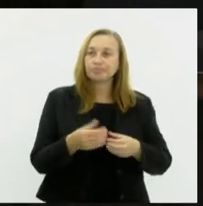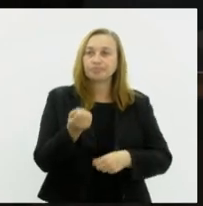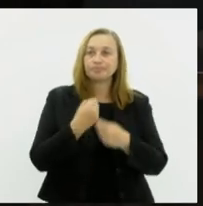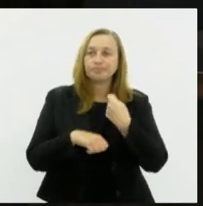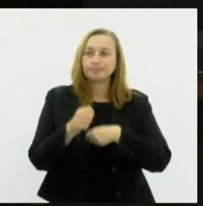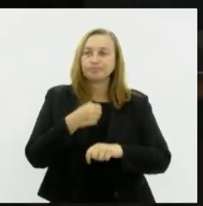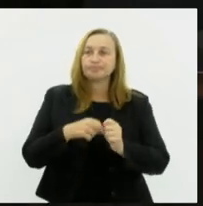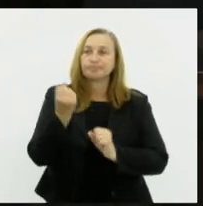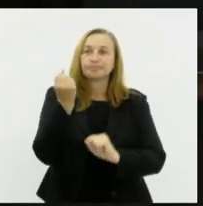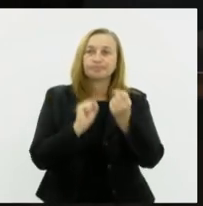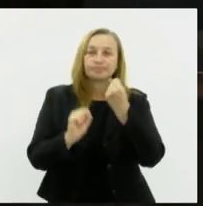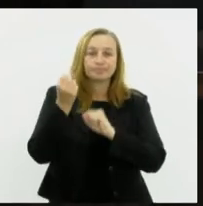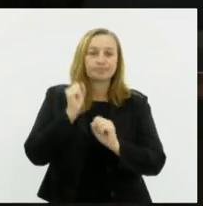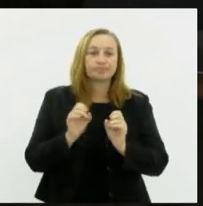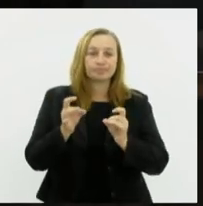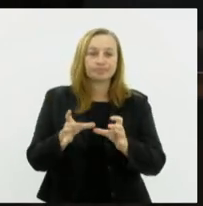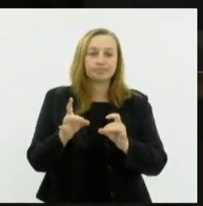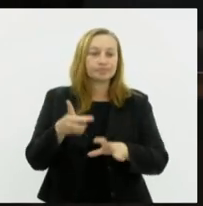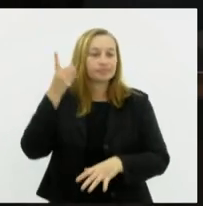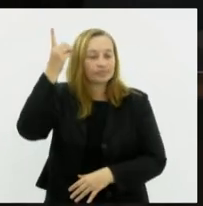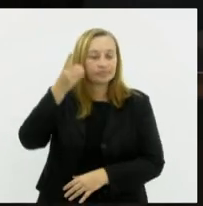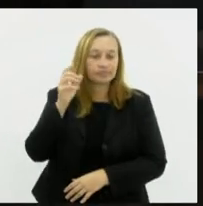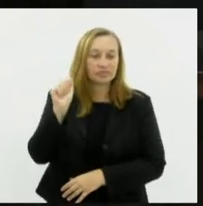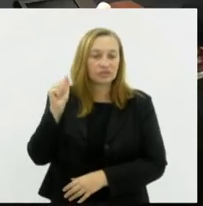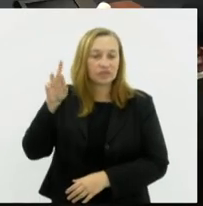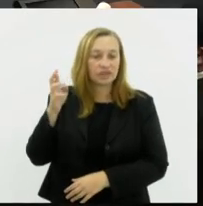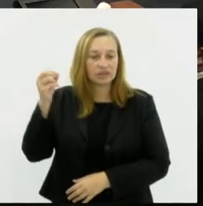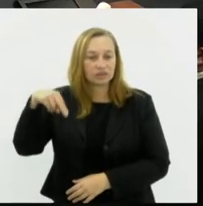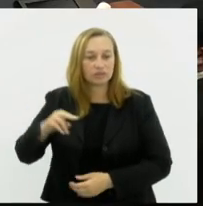Economia, Indústria e Comércio, deputado Anderson Moraes.